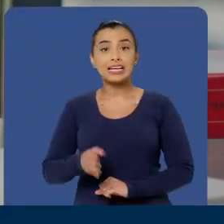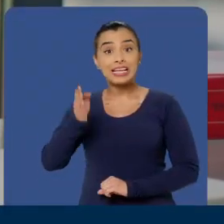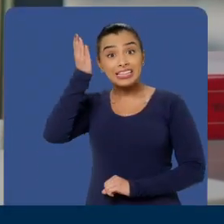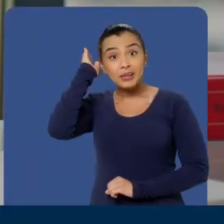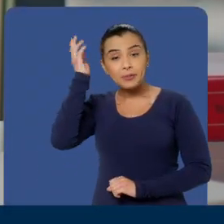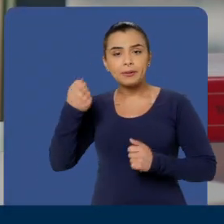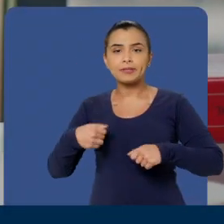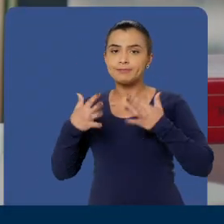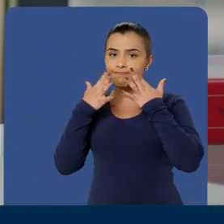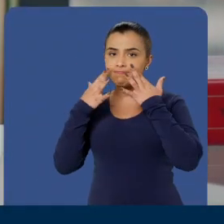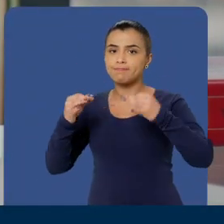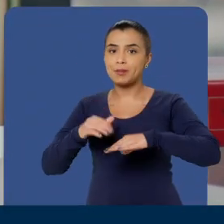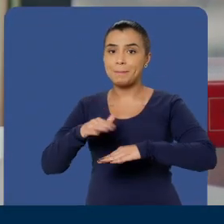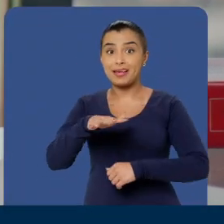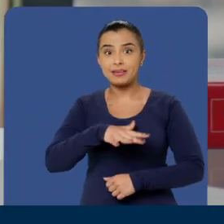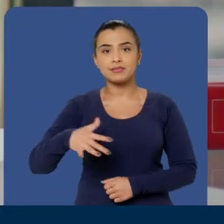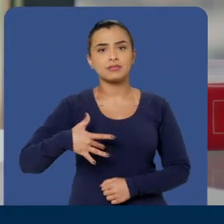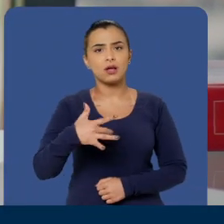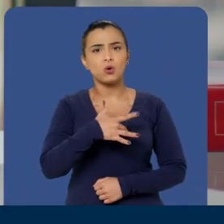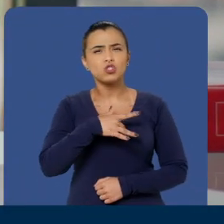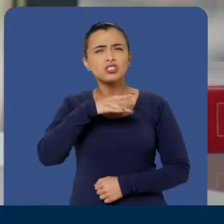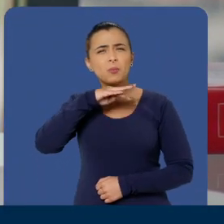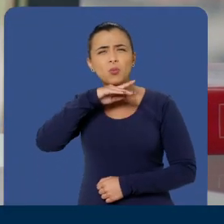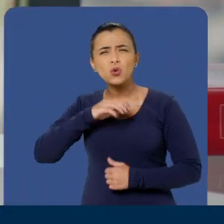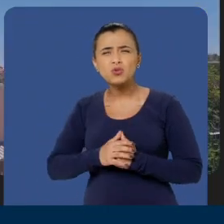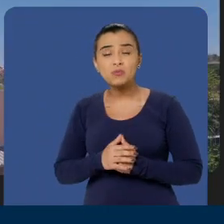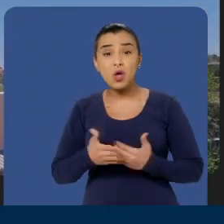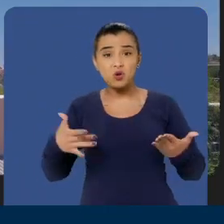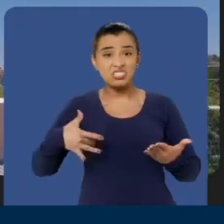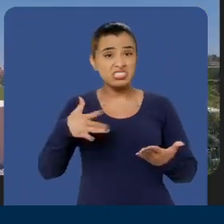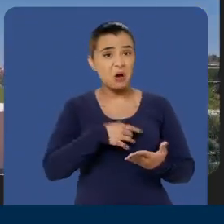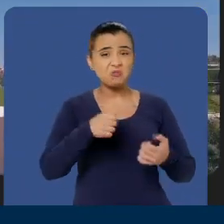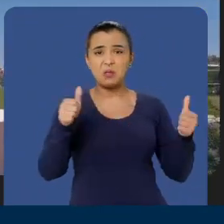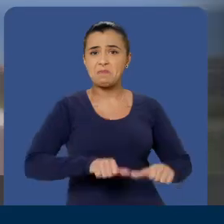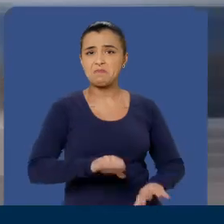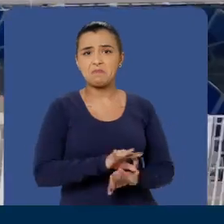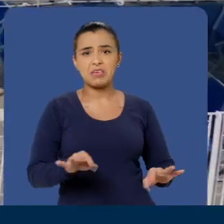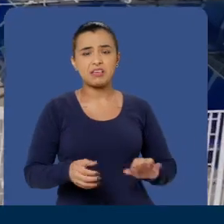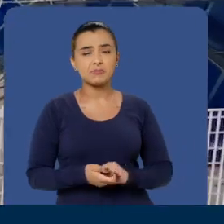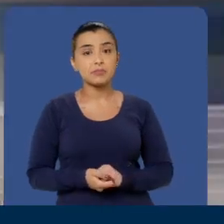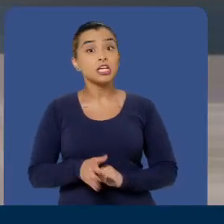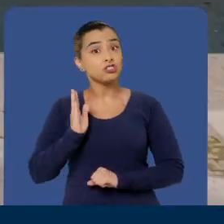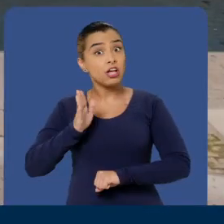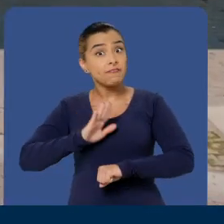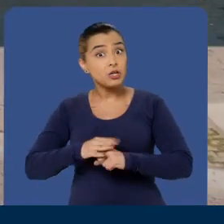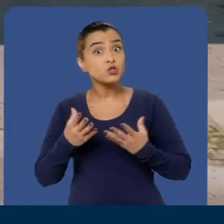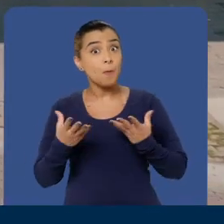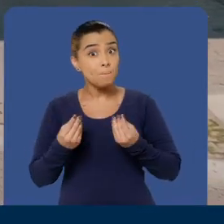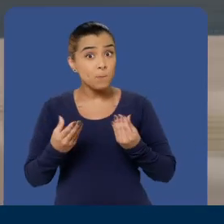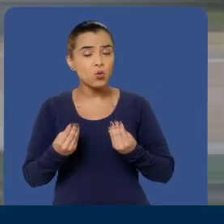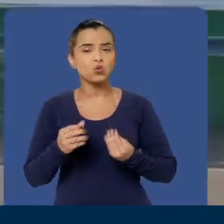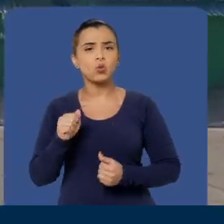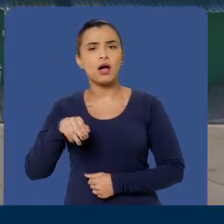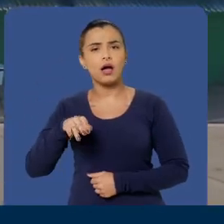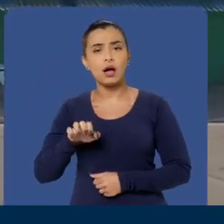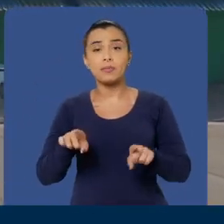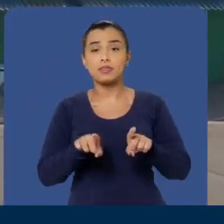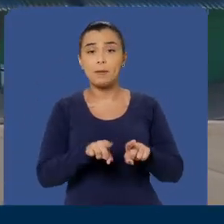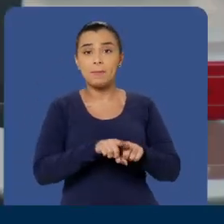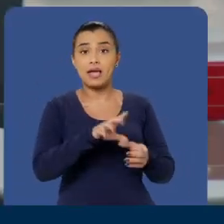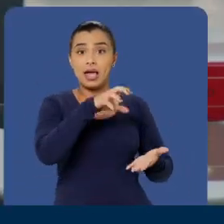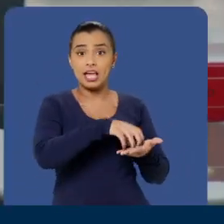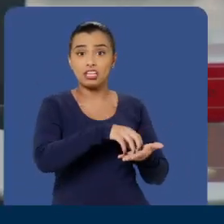Taubaté precisa de mais na saúde. As coisas vão muito mal. Nós já fizemos muito. O AMI, a Rede Lúcio Montoro, as novas